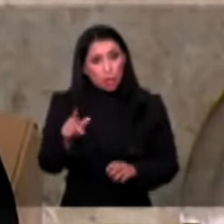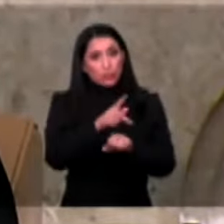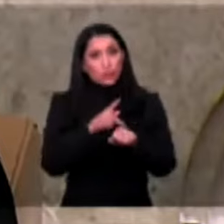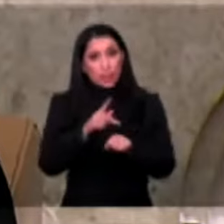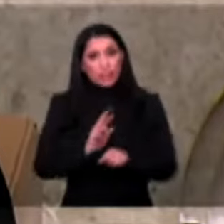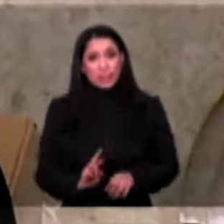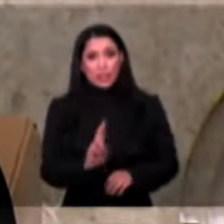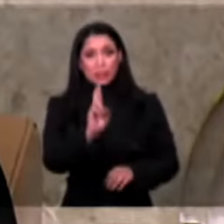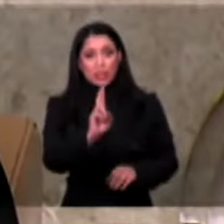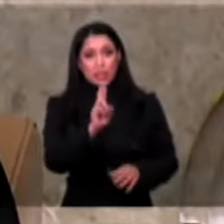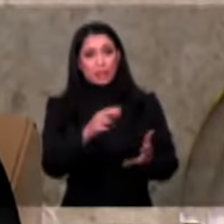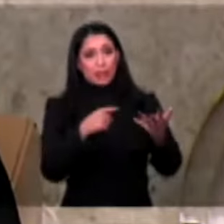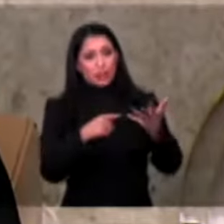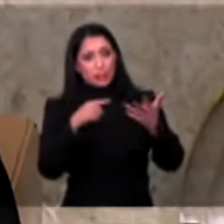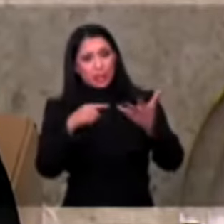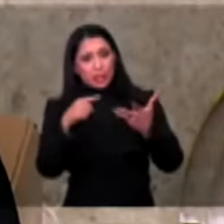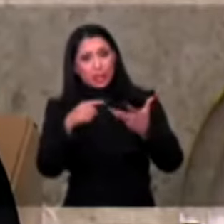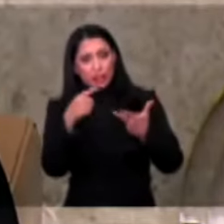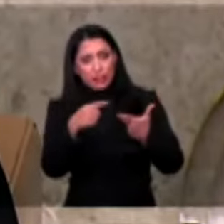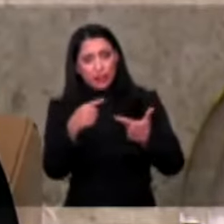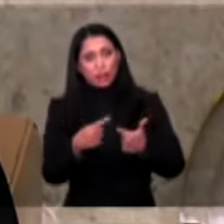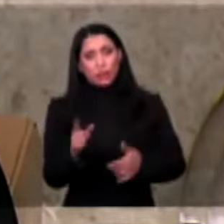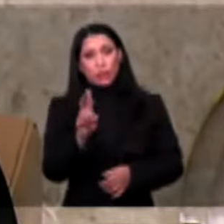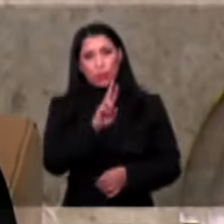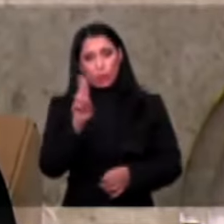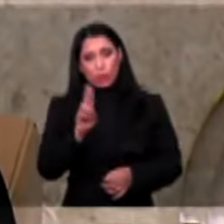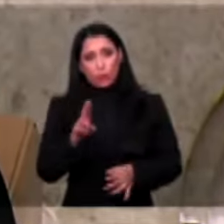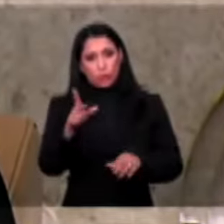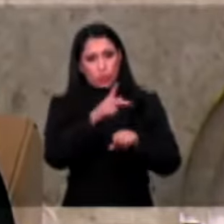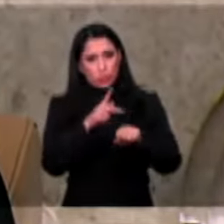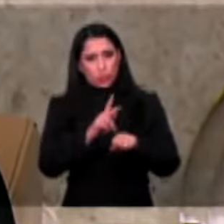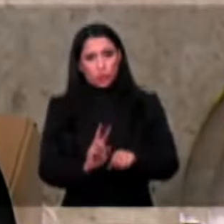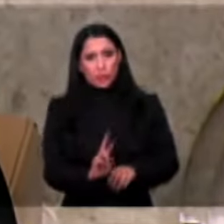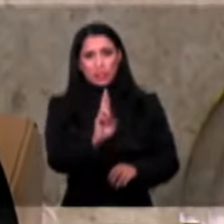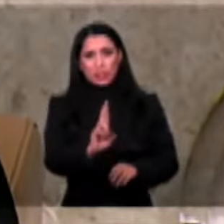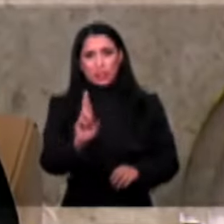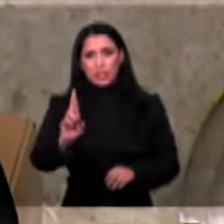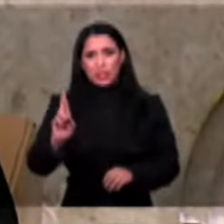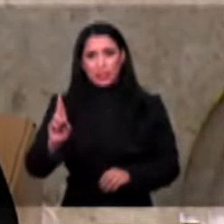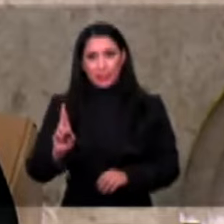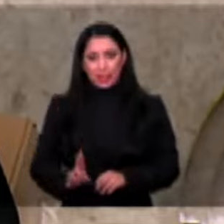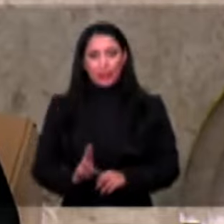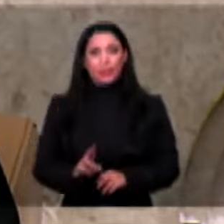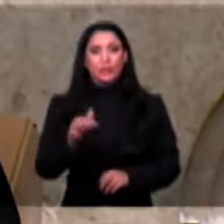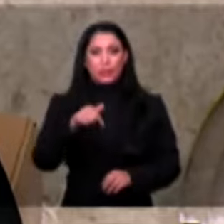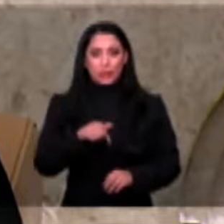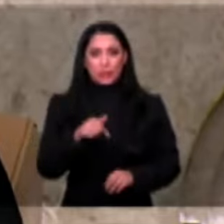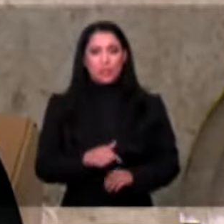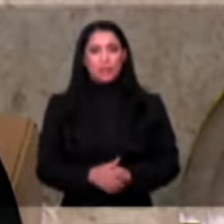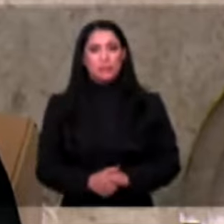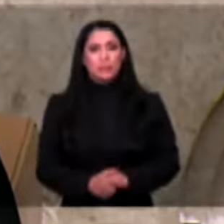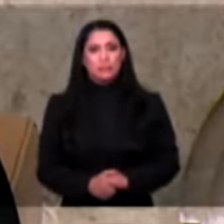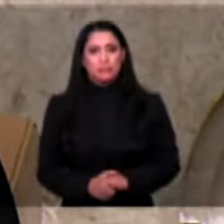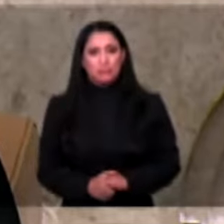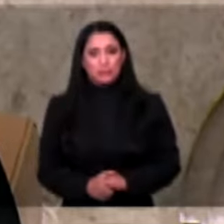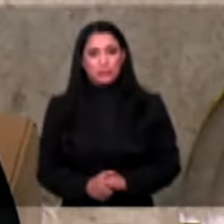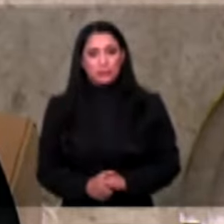Espanha, República Argentina, República Bolivariana da Venezuela, República da Costa do